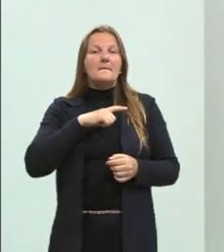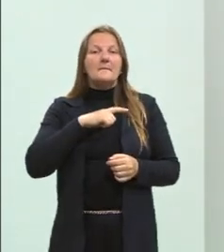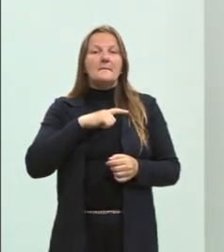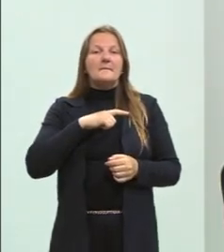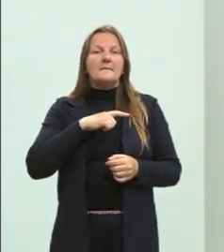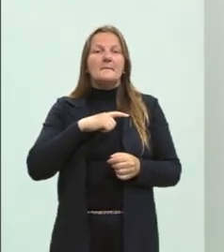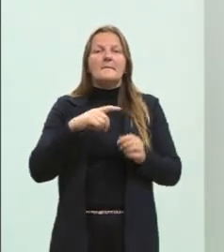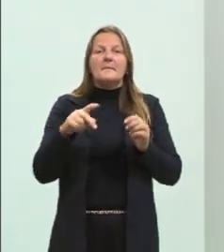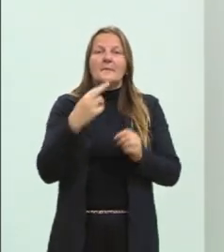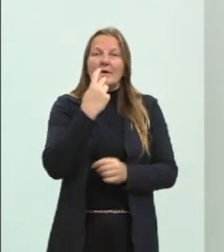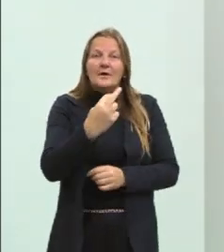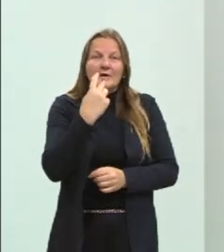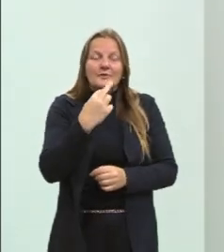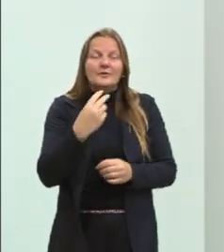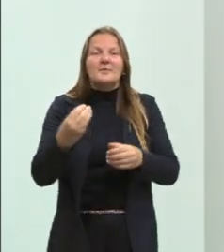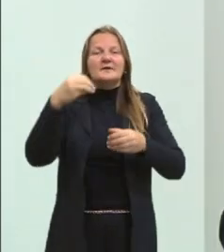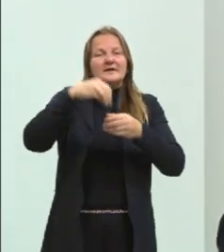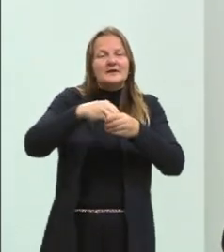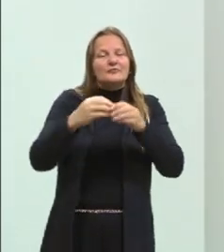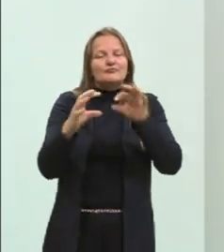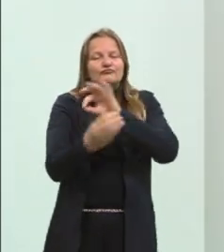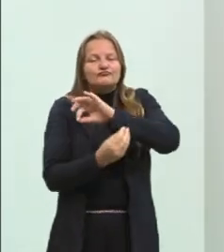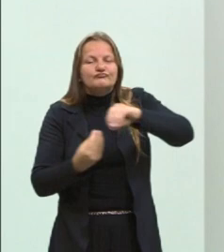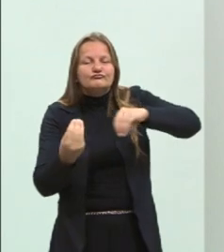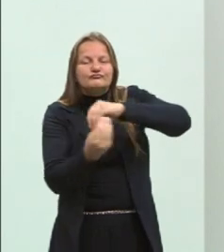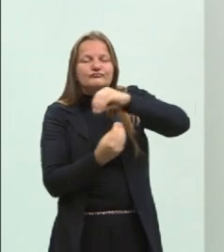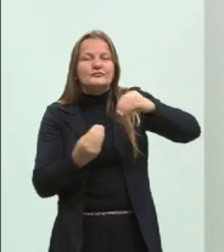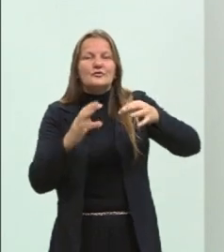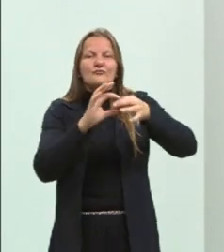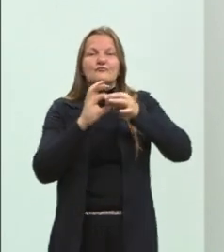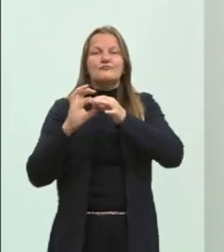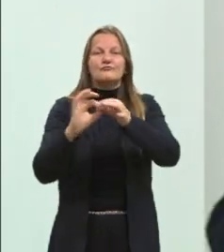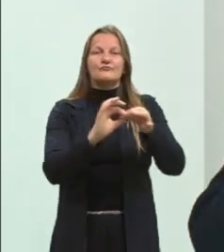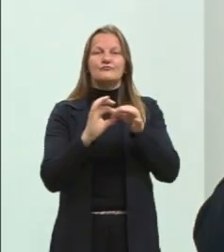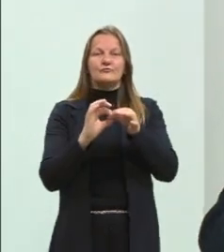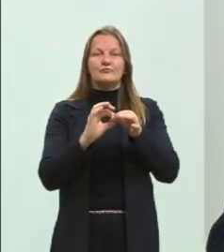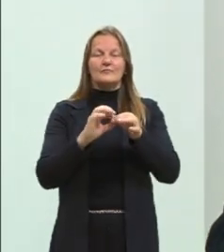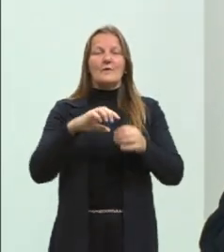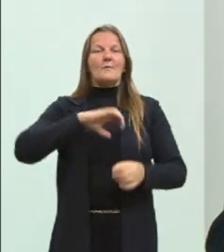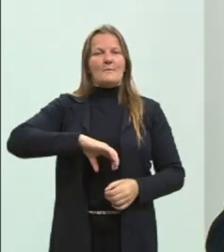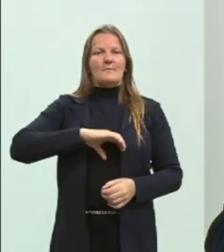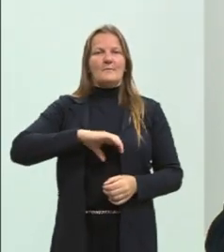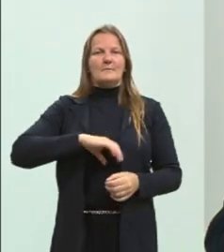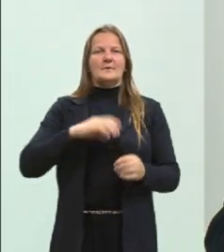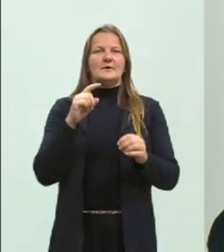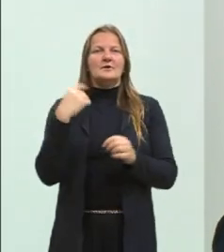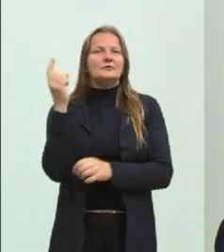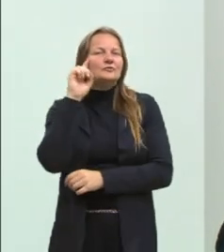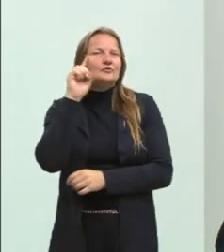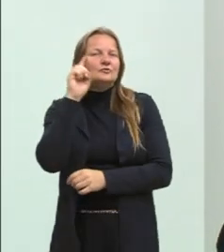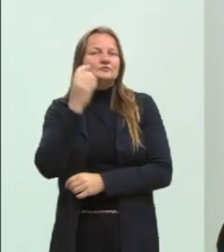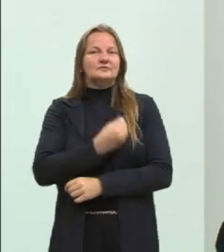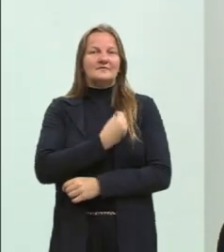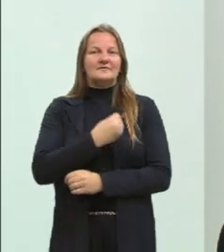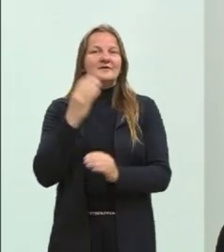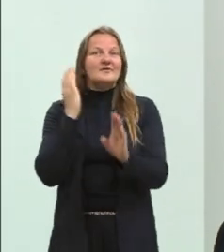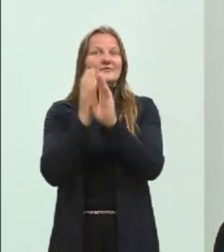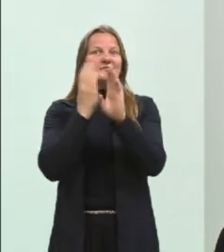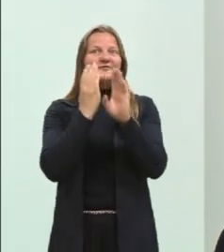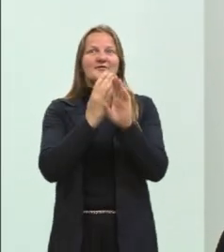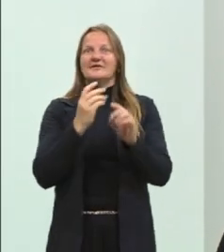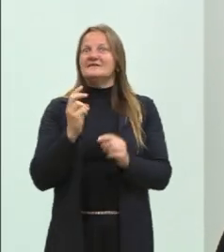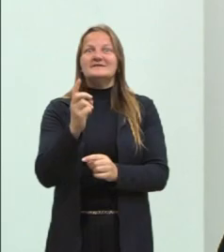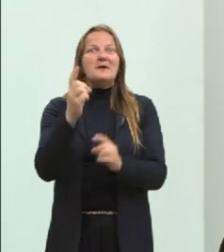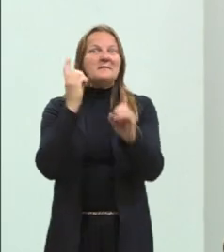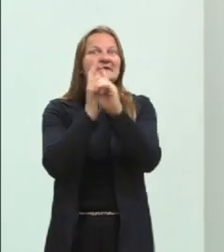integrados com a língua portuguesa porque no nosso dia a dia nós encontramos e a gente sabe que todo